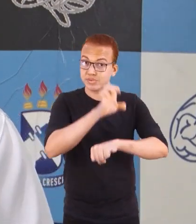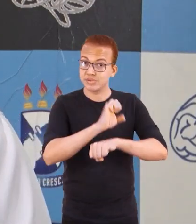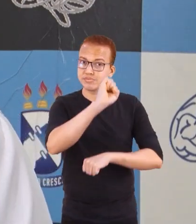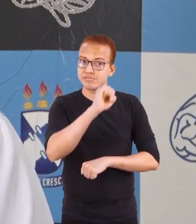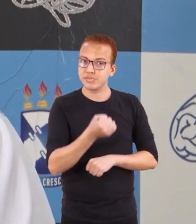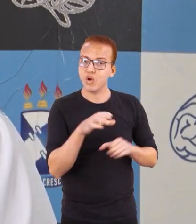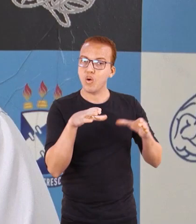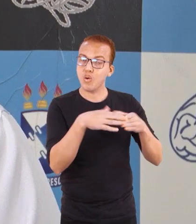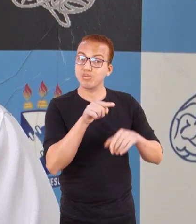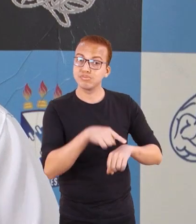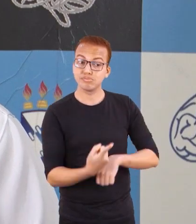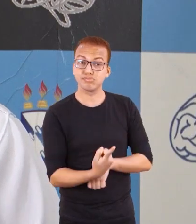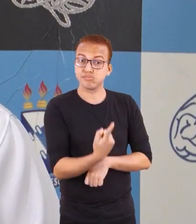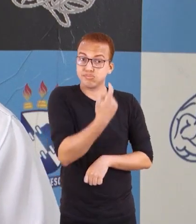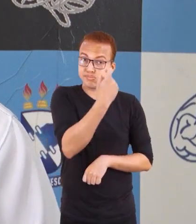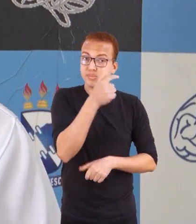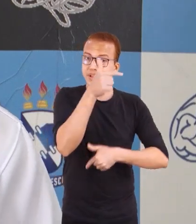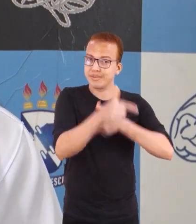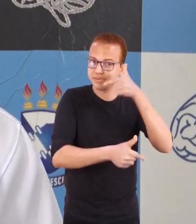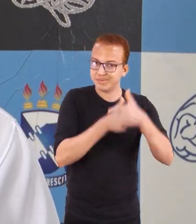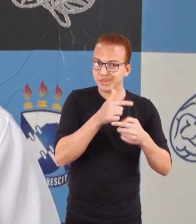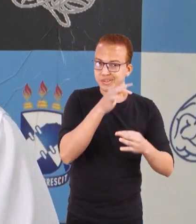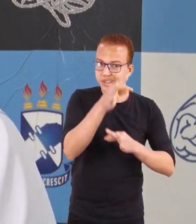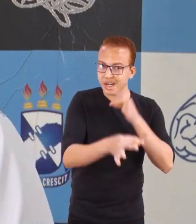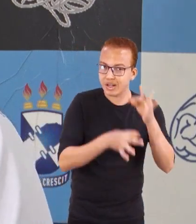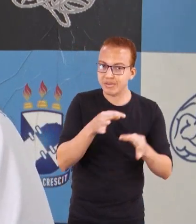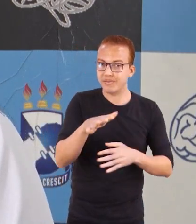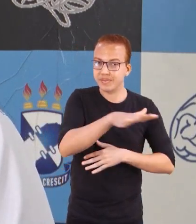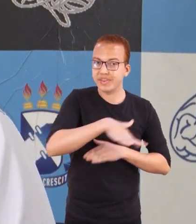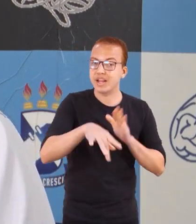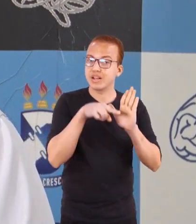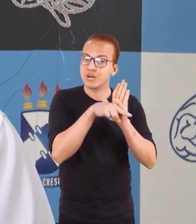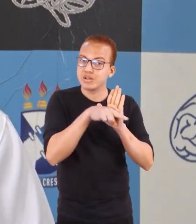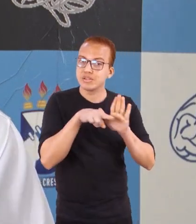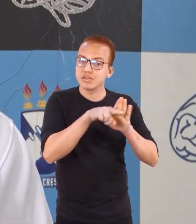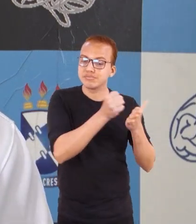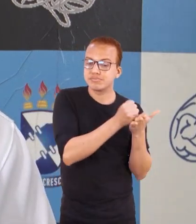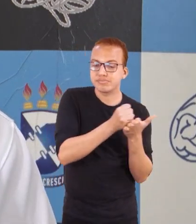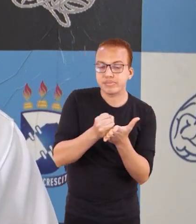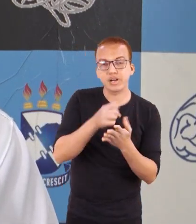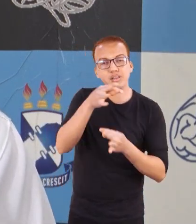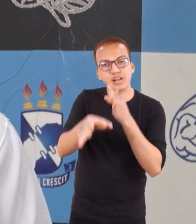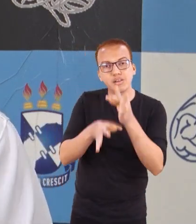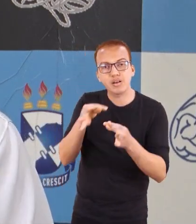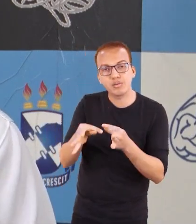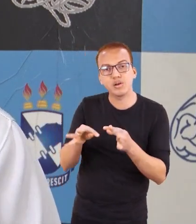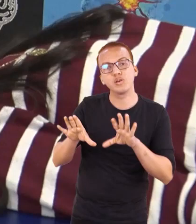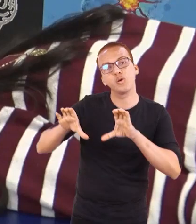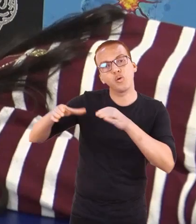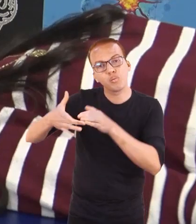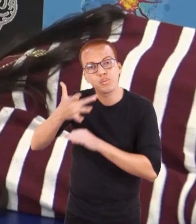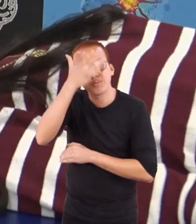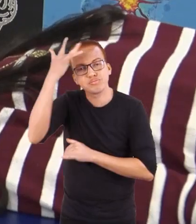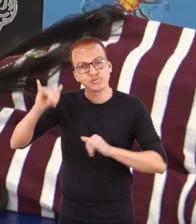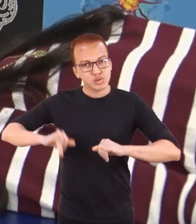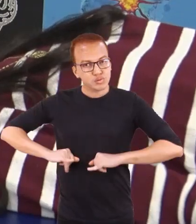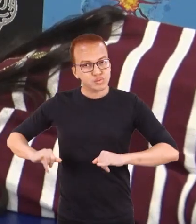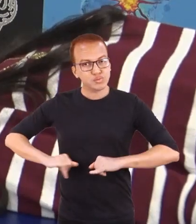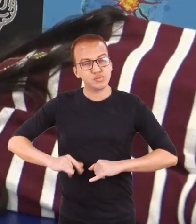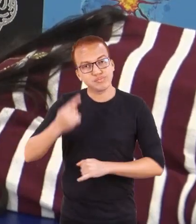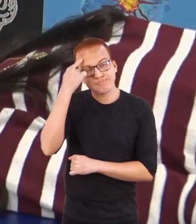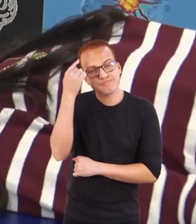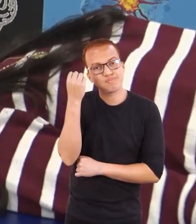somos o único grupo hoje no estado de Sergipe que atua no âmbito da pesquisa e da assistência clínica junto aos pacientes com